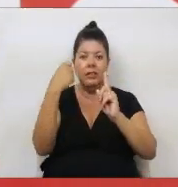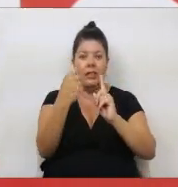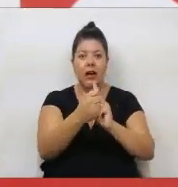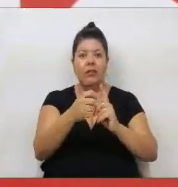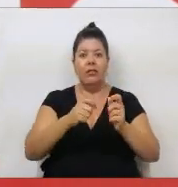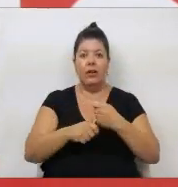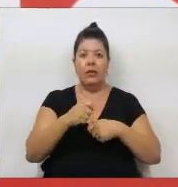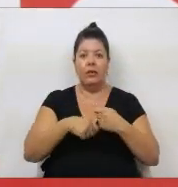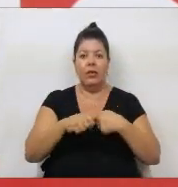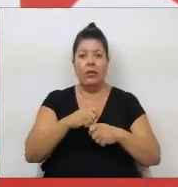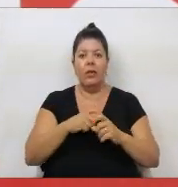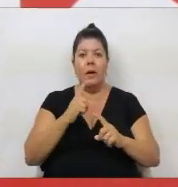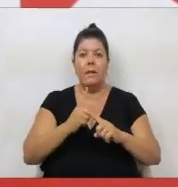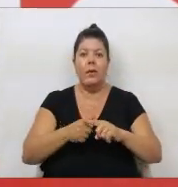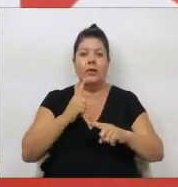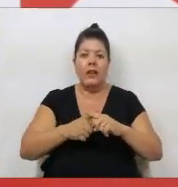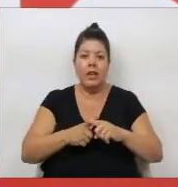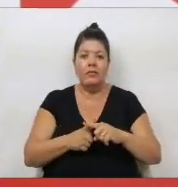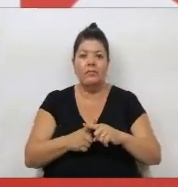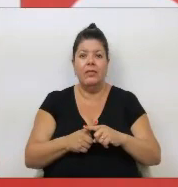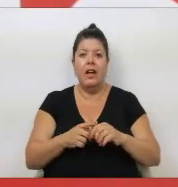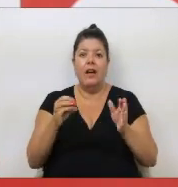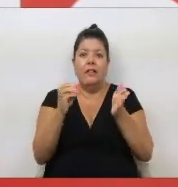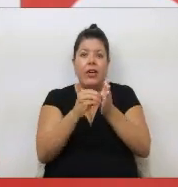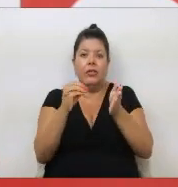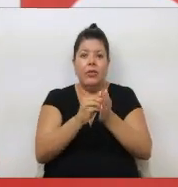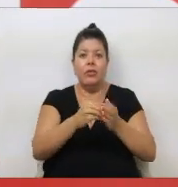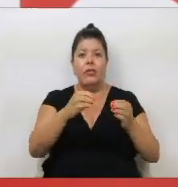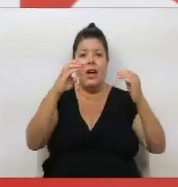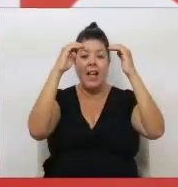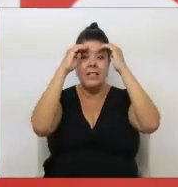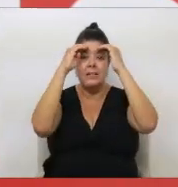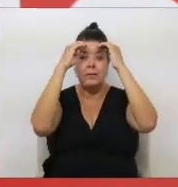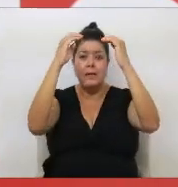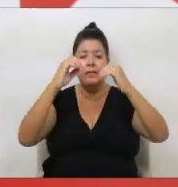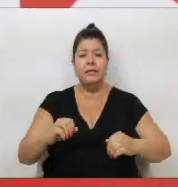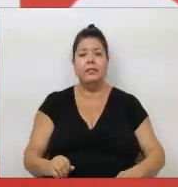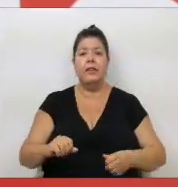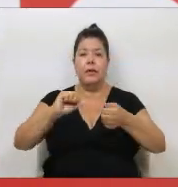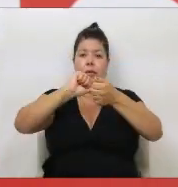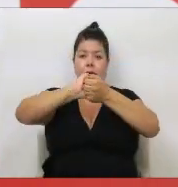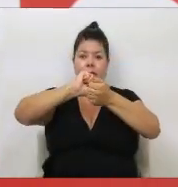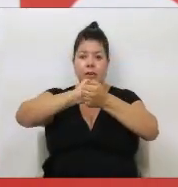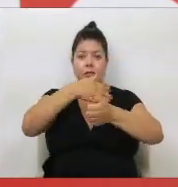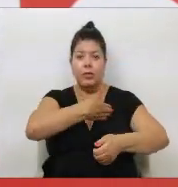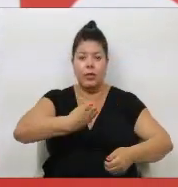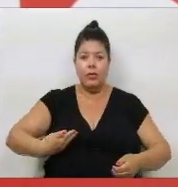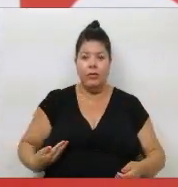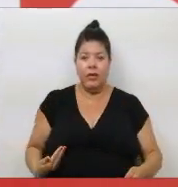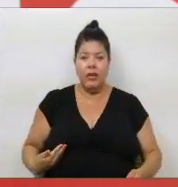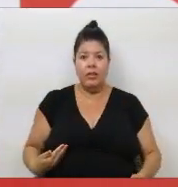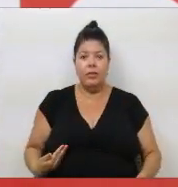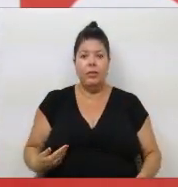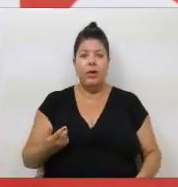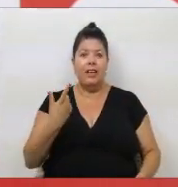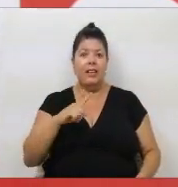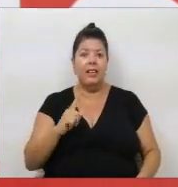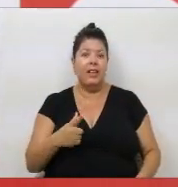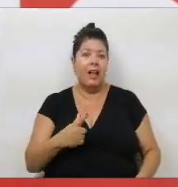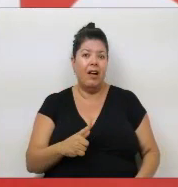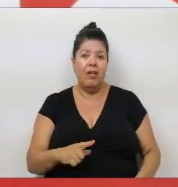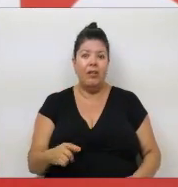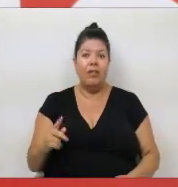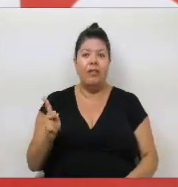econômica por conta de um desrespeito e uma desqualificação de um governo que não